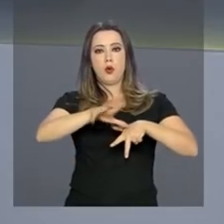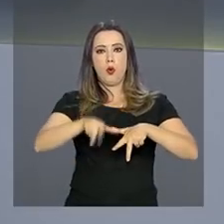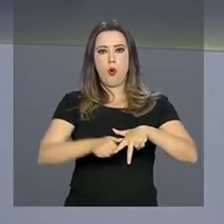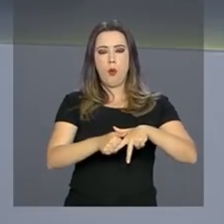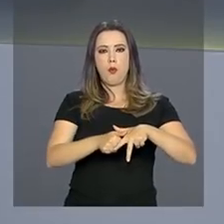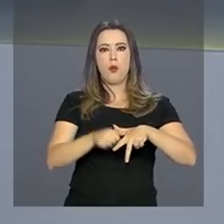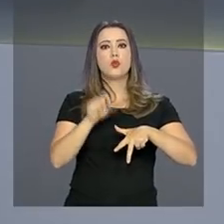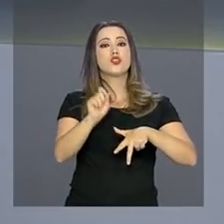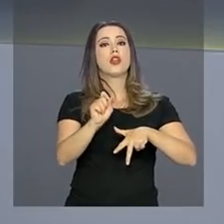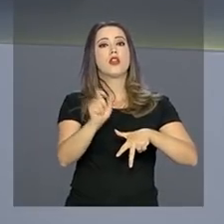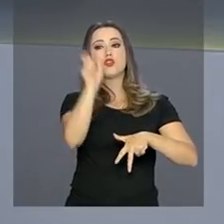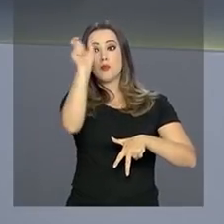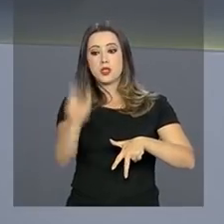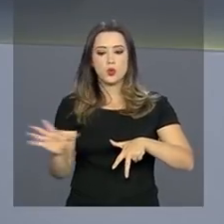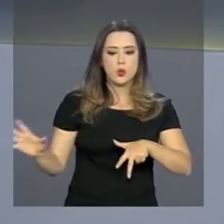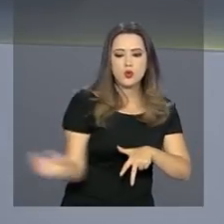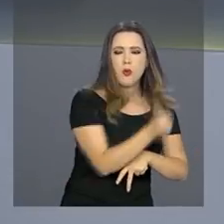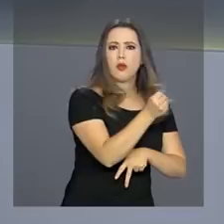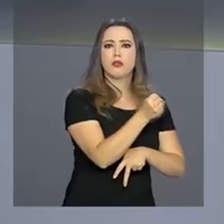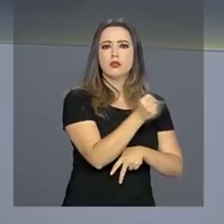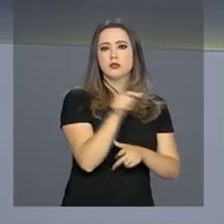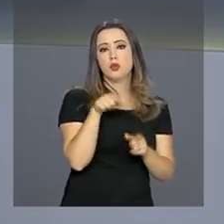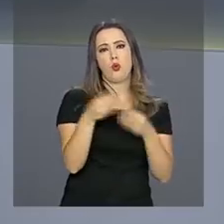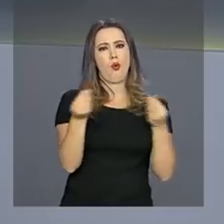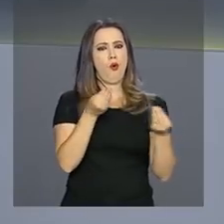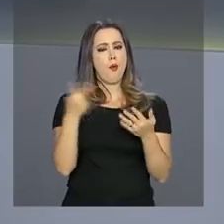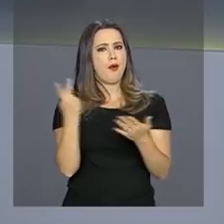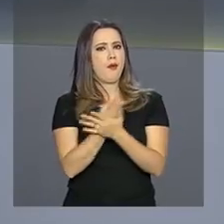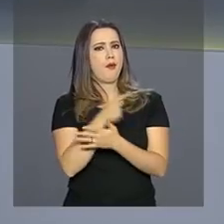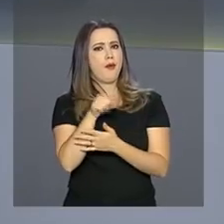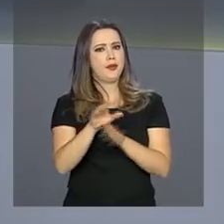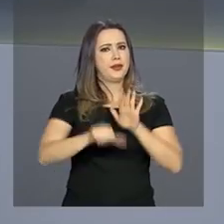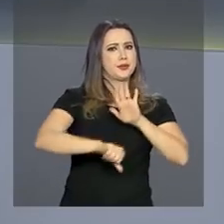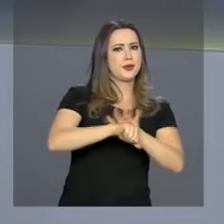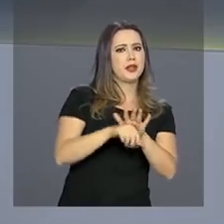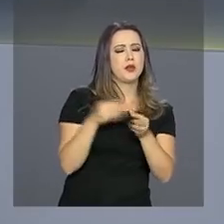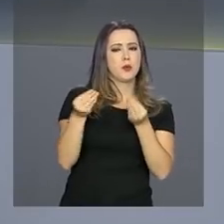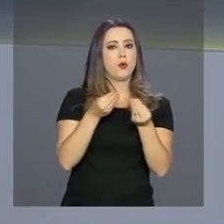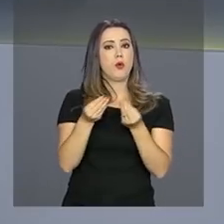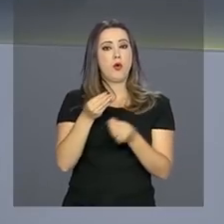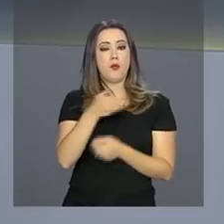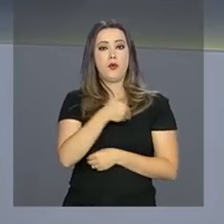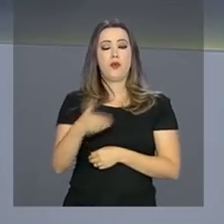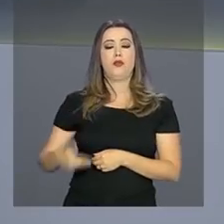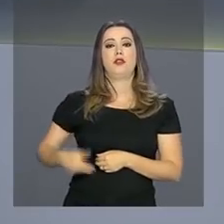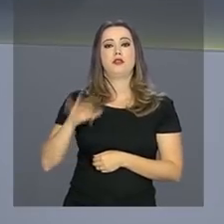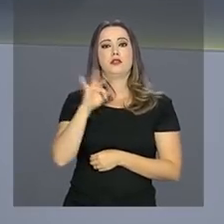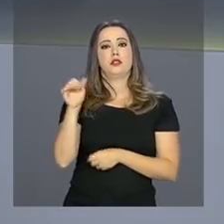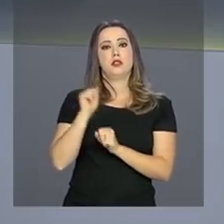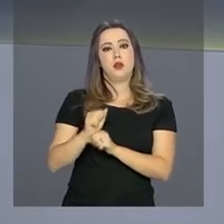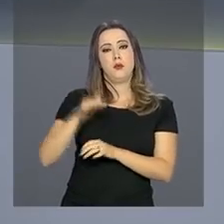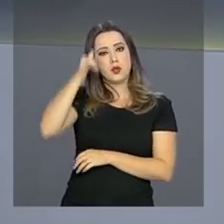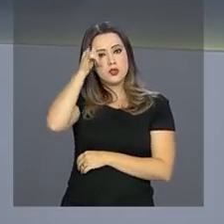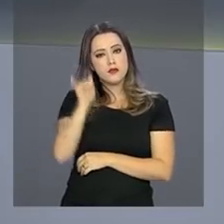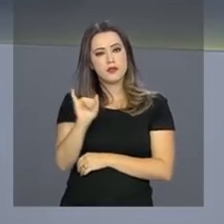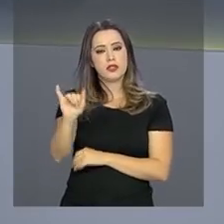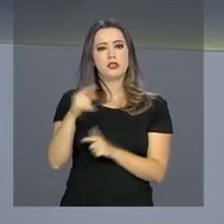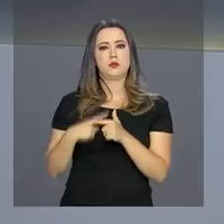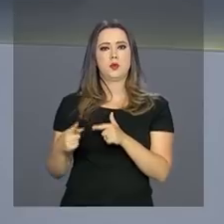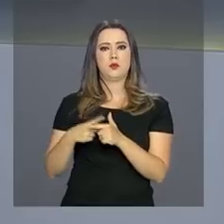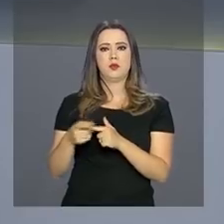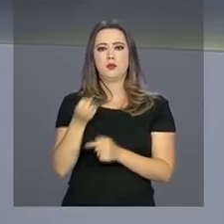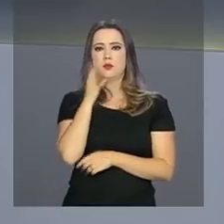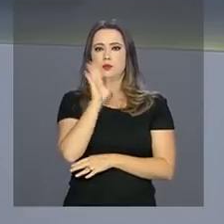A edição mostra para você como funciona o esquema criminoso e quais medidas o governo federal adota para combater esse crime.